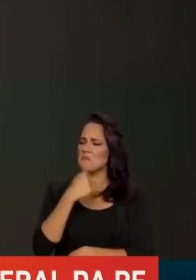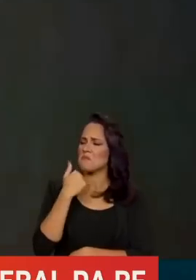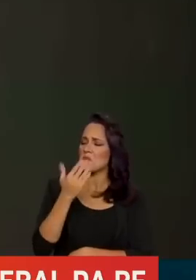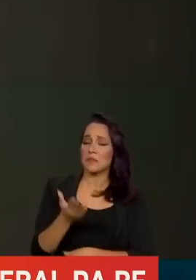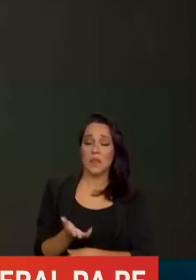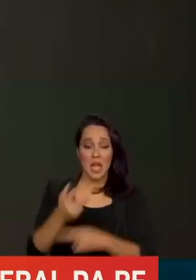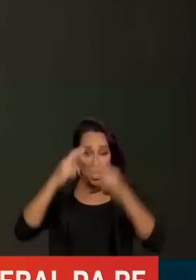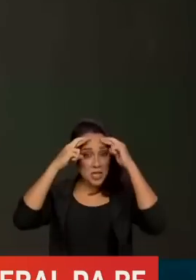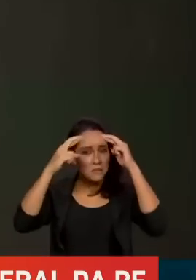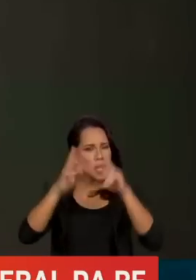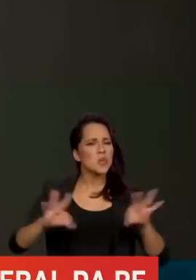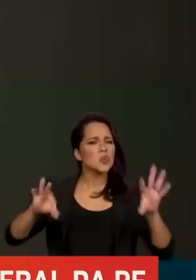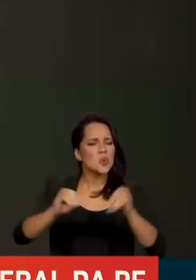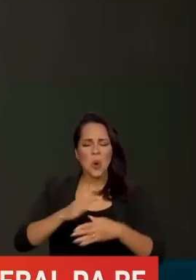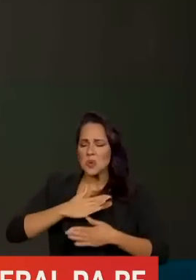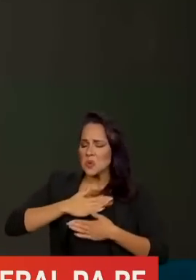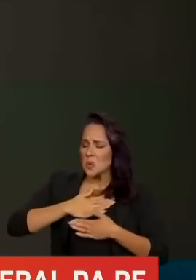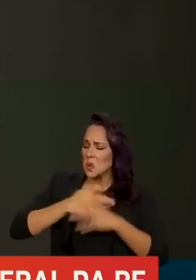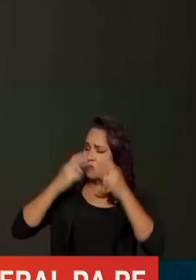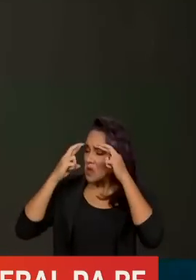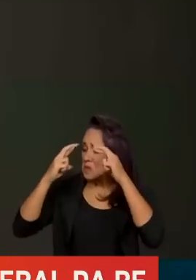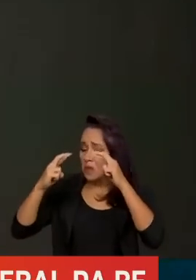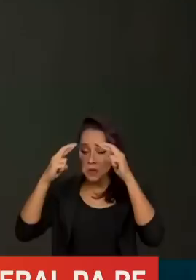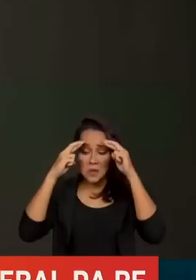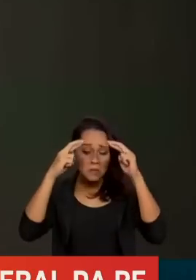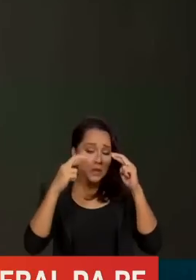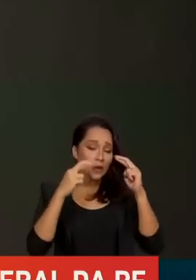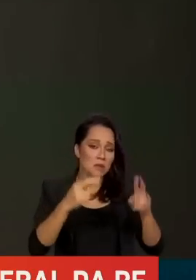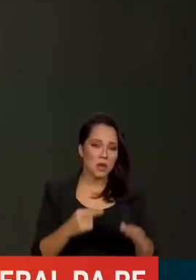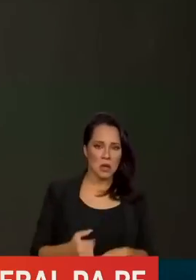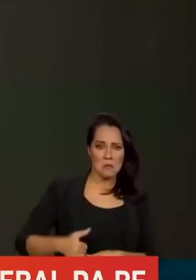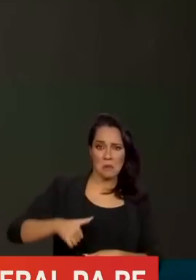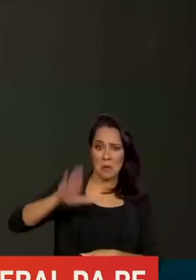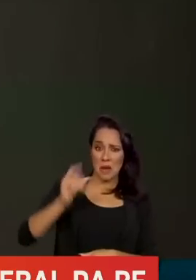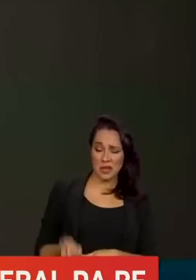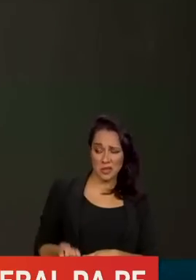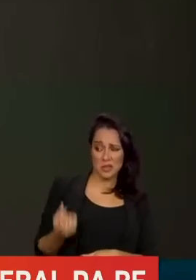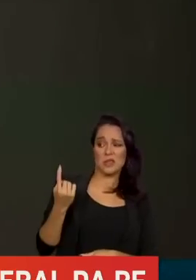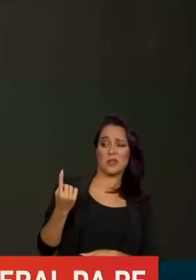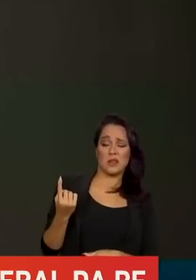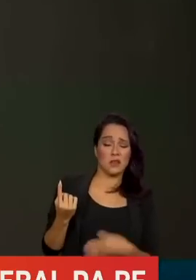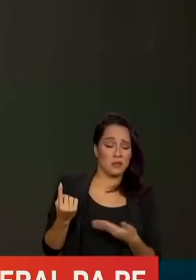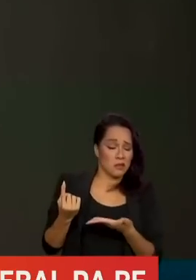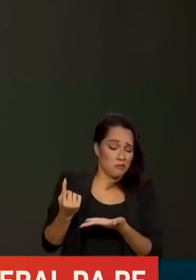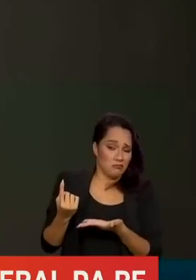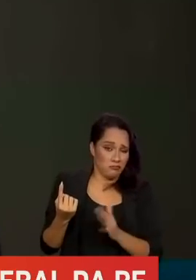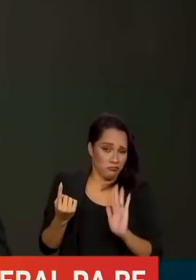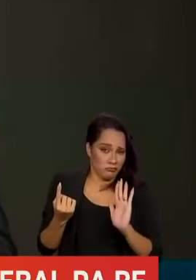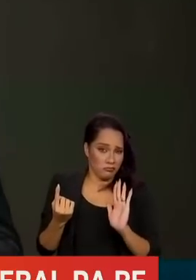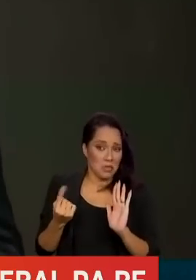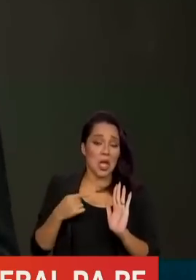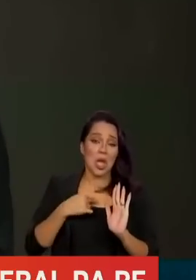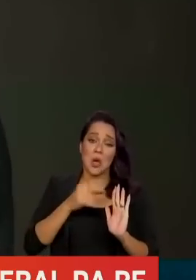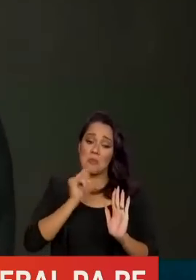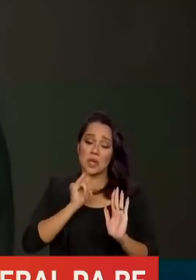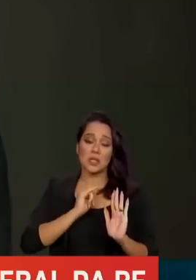respeito todos os gostos por mais exóticos que eventualmente ele sejam Eu